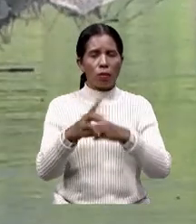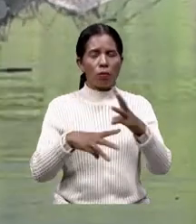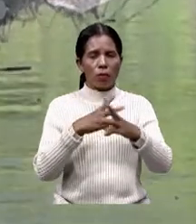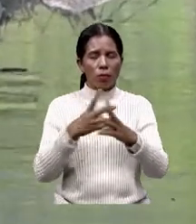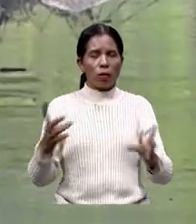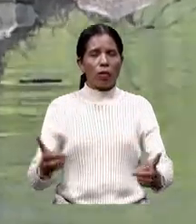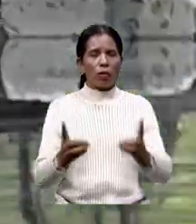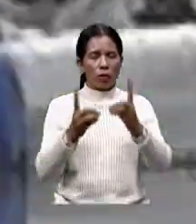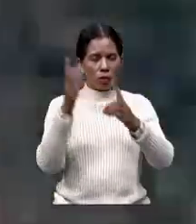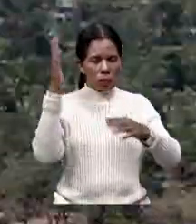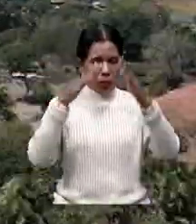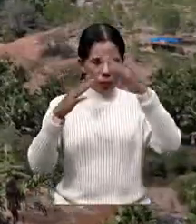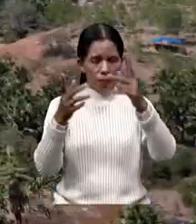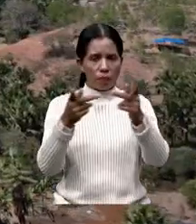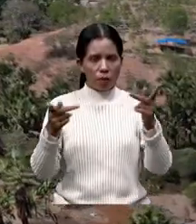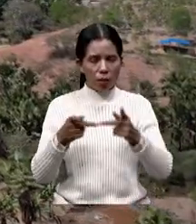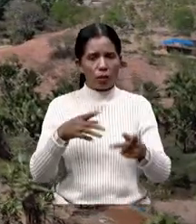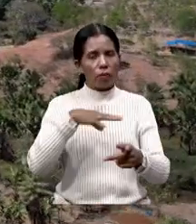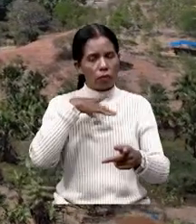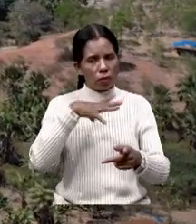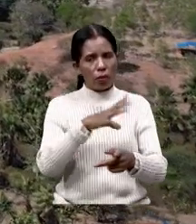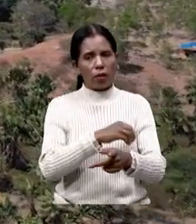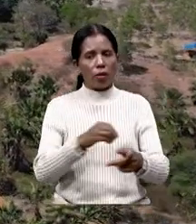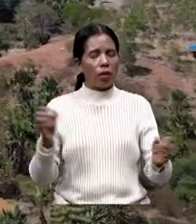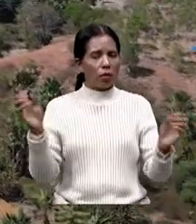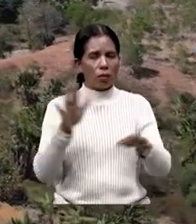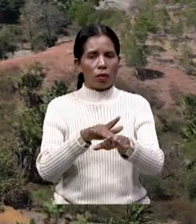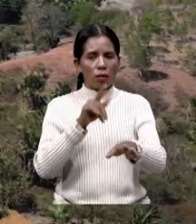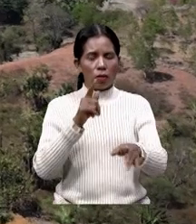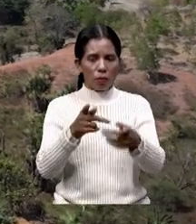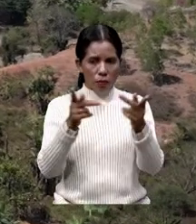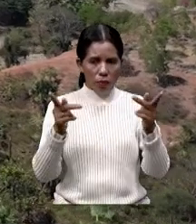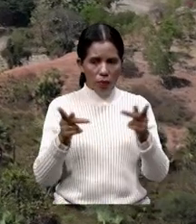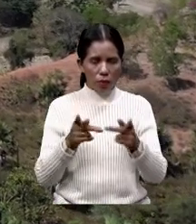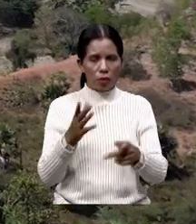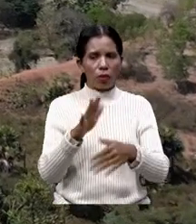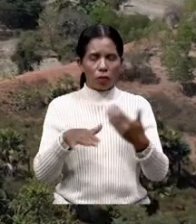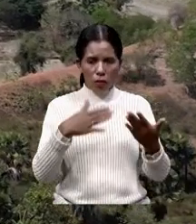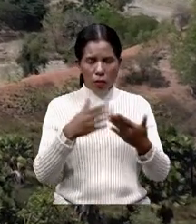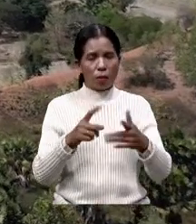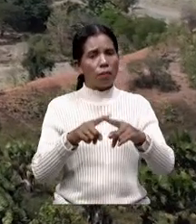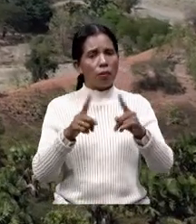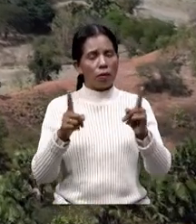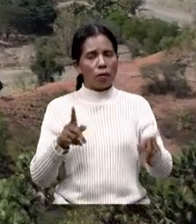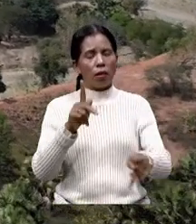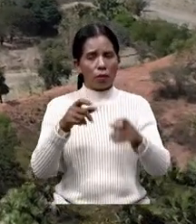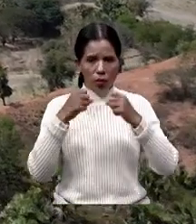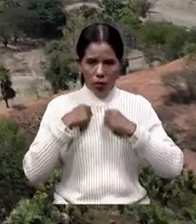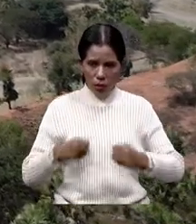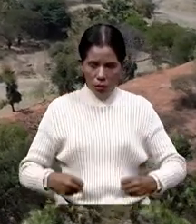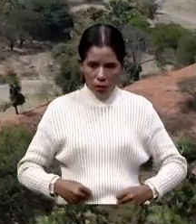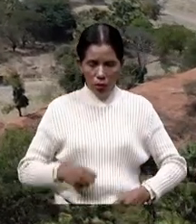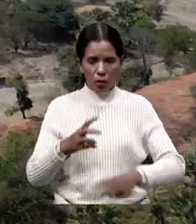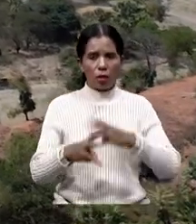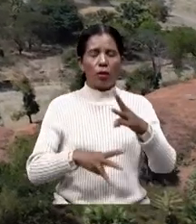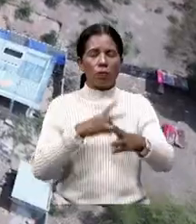problema crise ambiental. Crise ambiental laos afeta dit ba ambiente no ecosistema sira ma bemos ba emane saúde e ha mundo